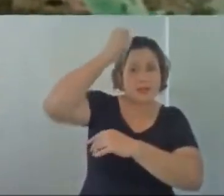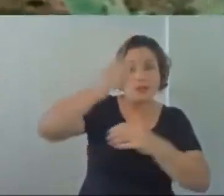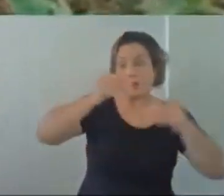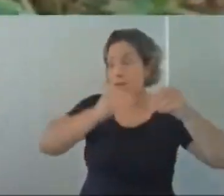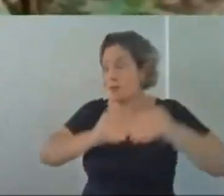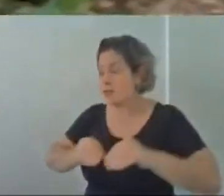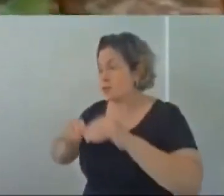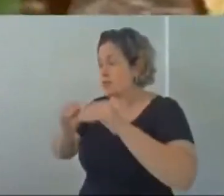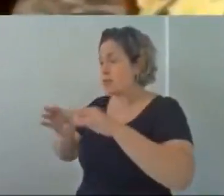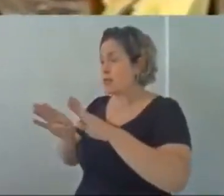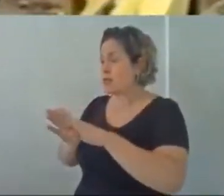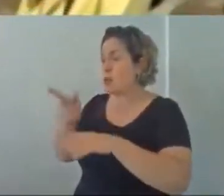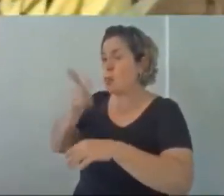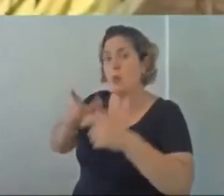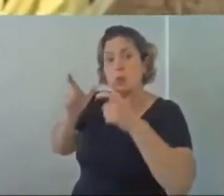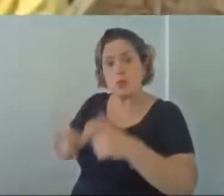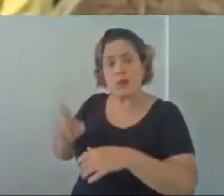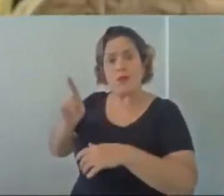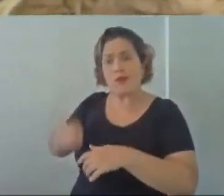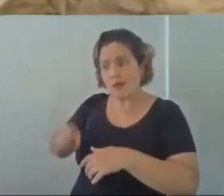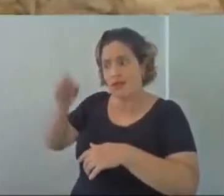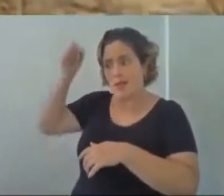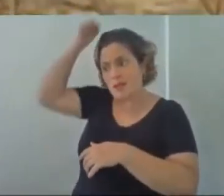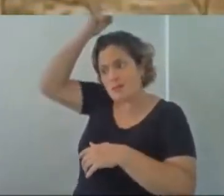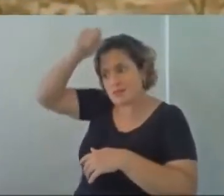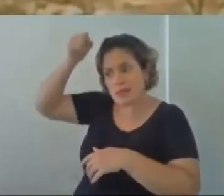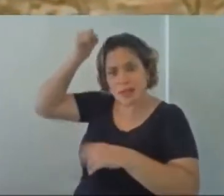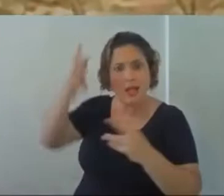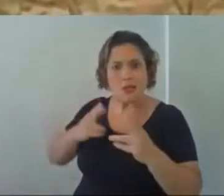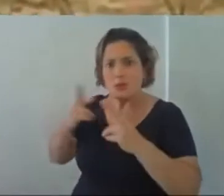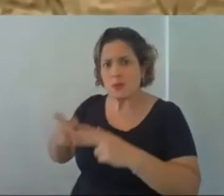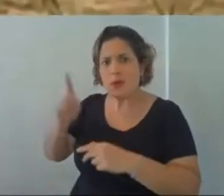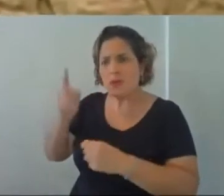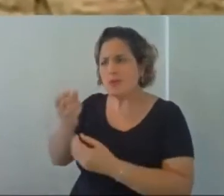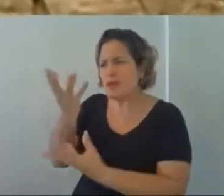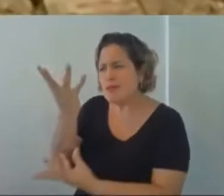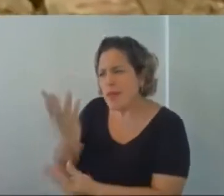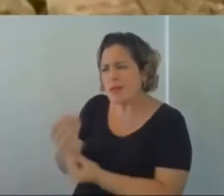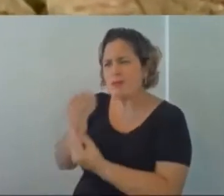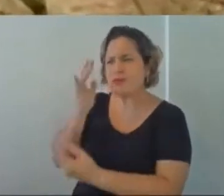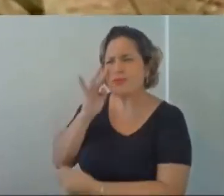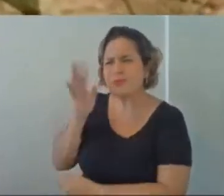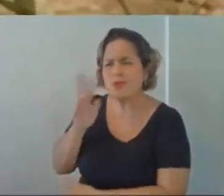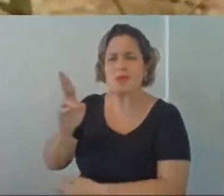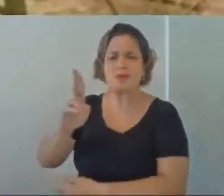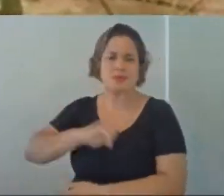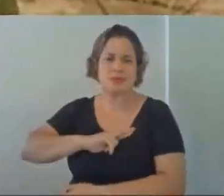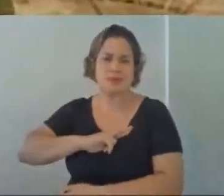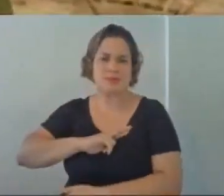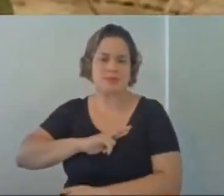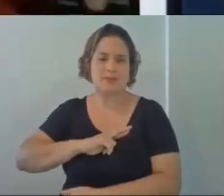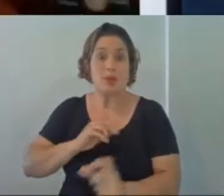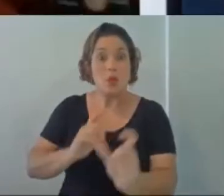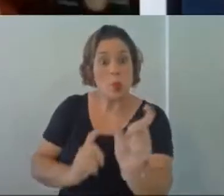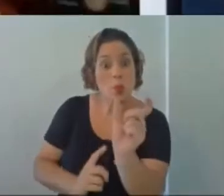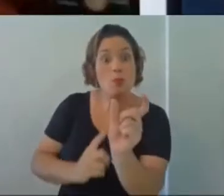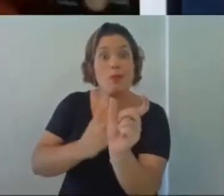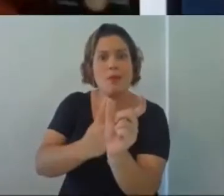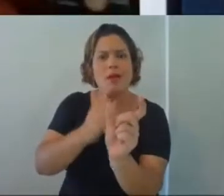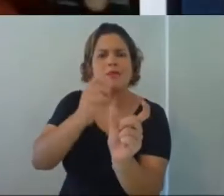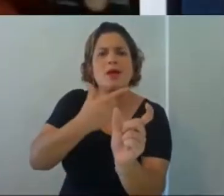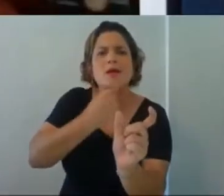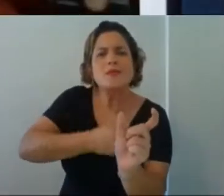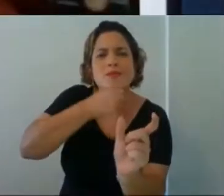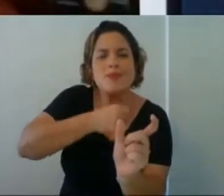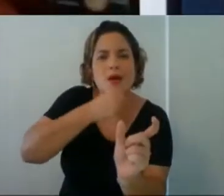seria o campo das artes e do imaginário e do romance também. Macunaíma, então, em uma palavra, é um